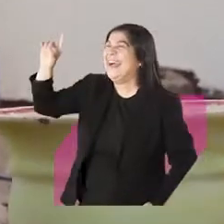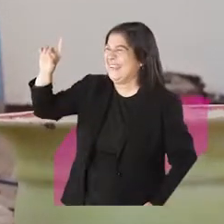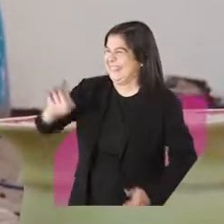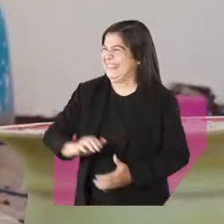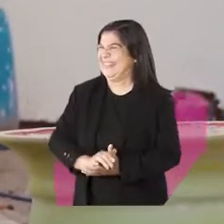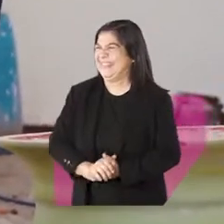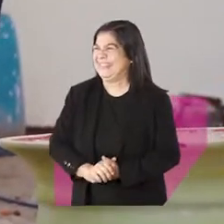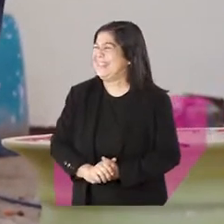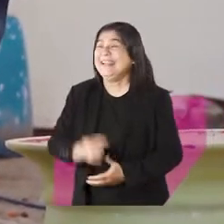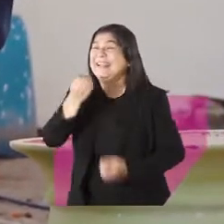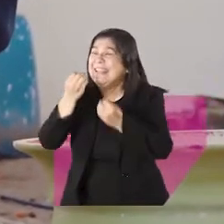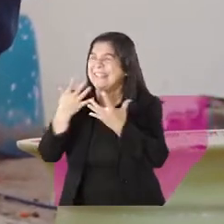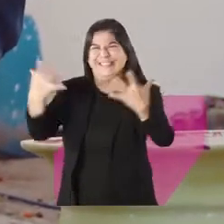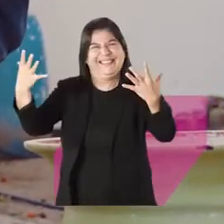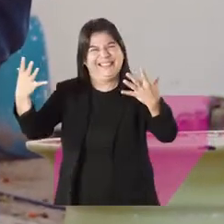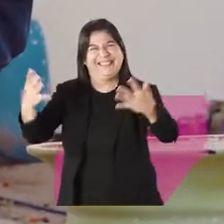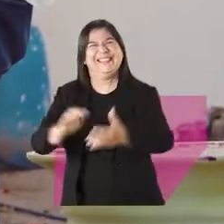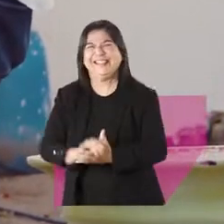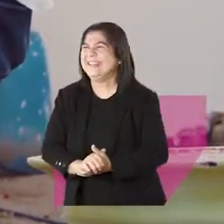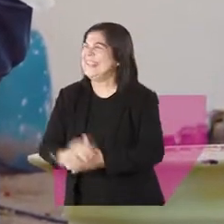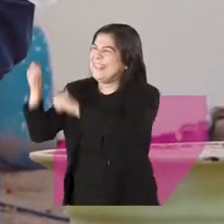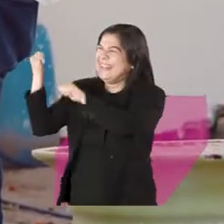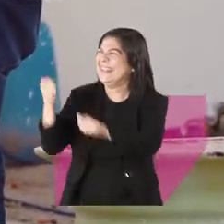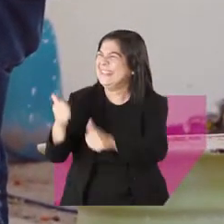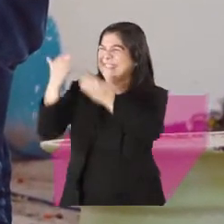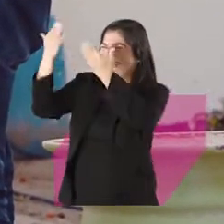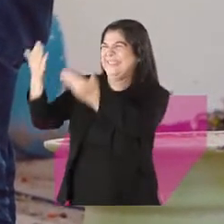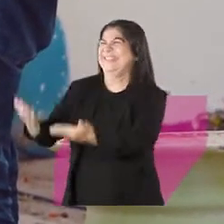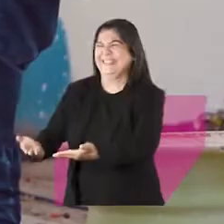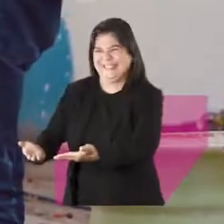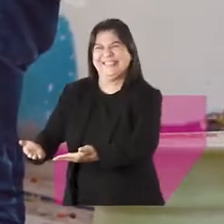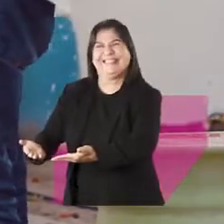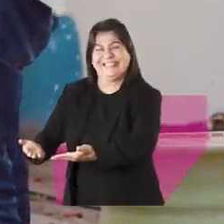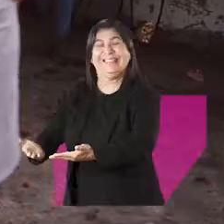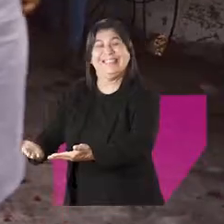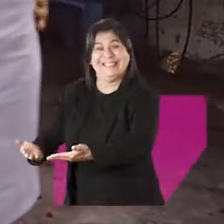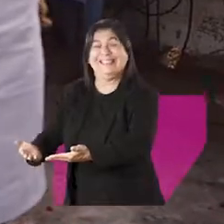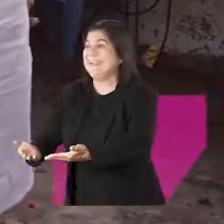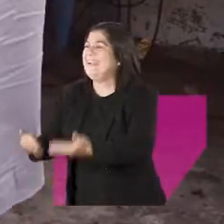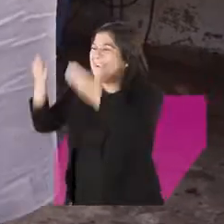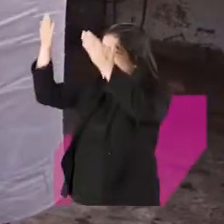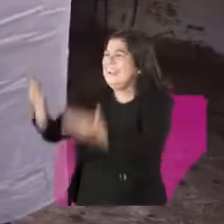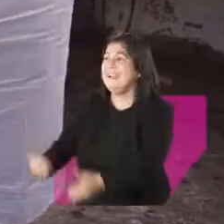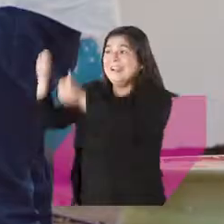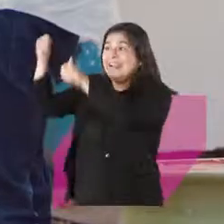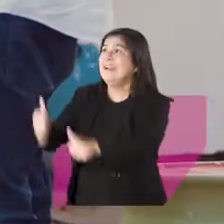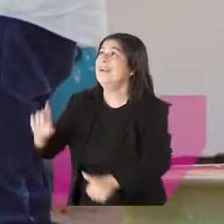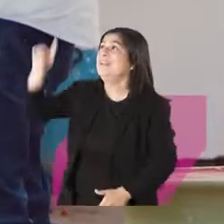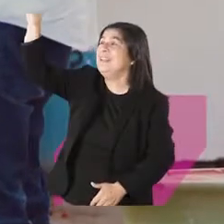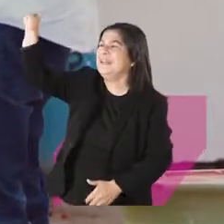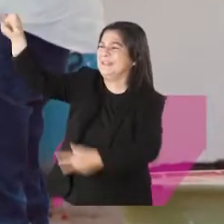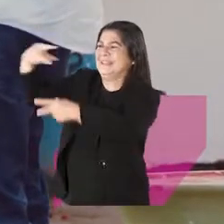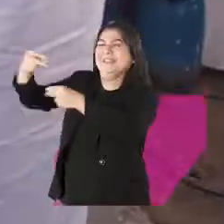Deus! Que bom! Meu anjo, gente! Olha aqui o anjo que